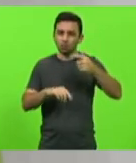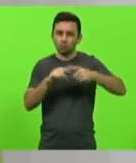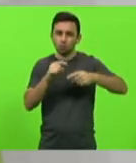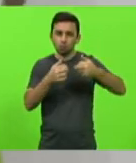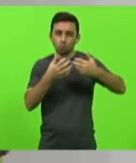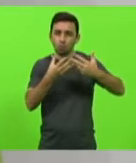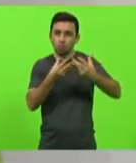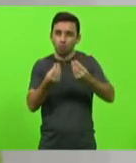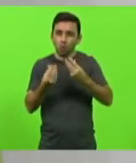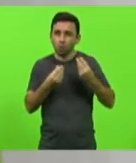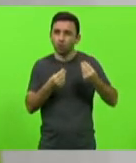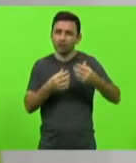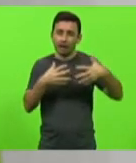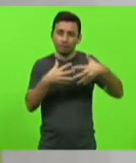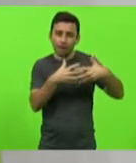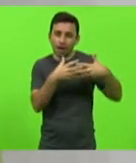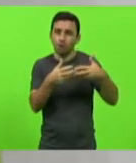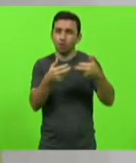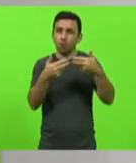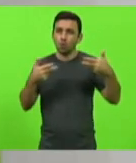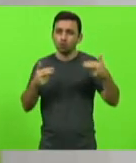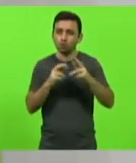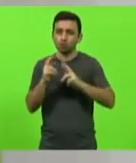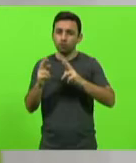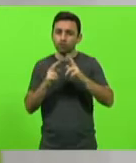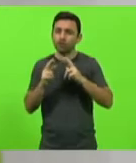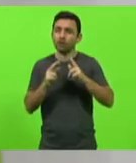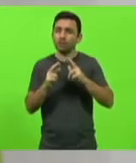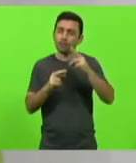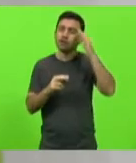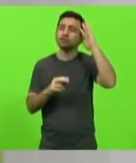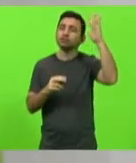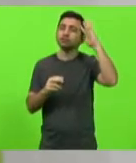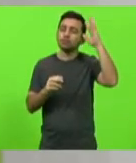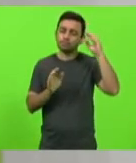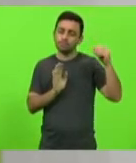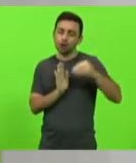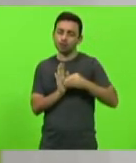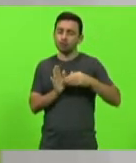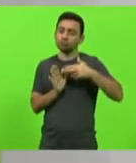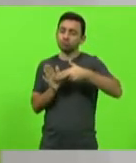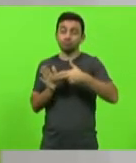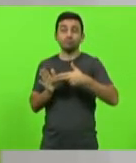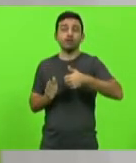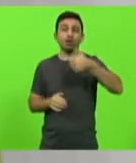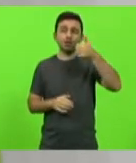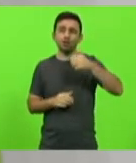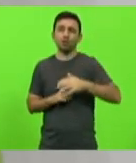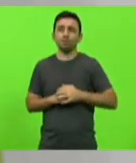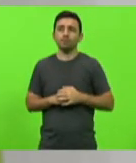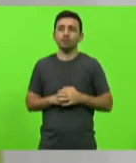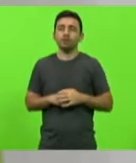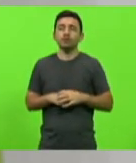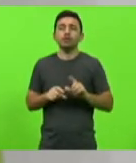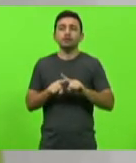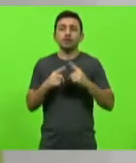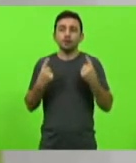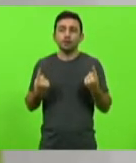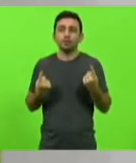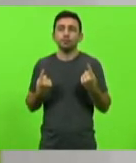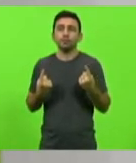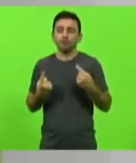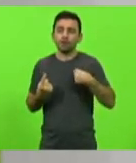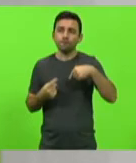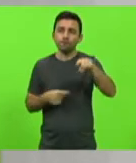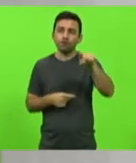né, caminhões. Esses dias, estava lá em Guaramirim, quando passou a composição